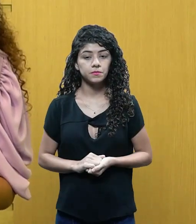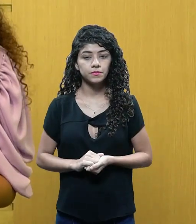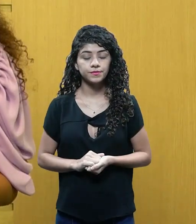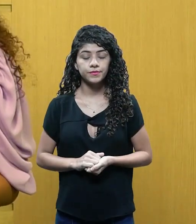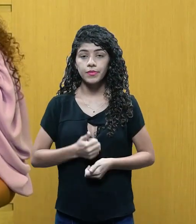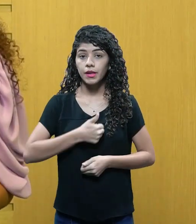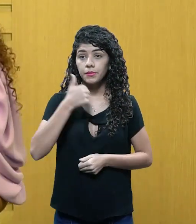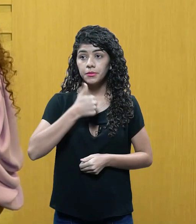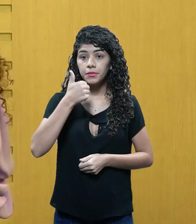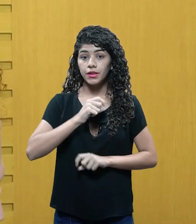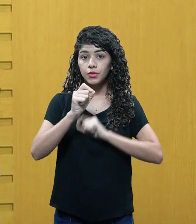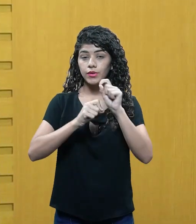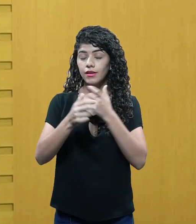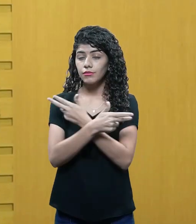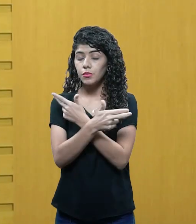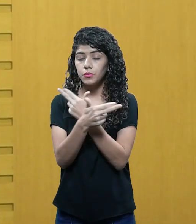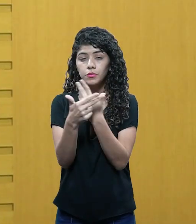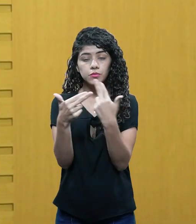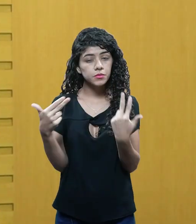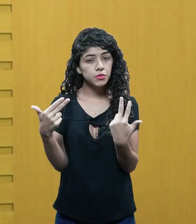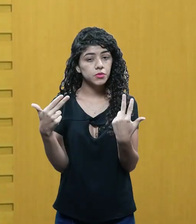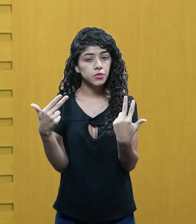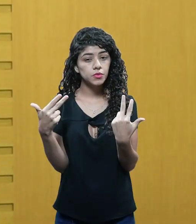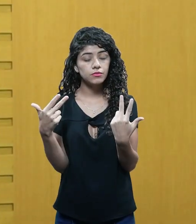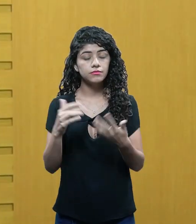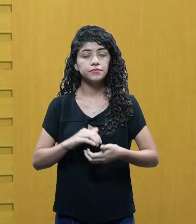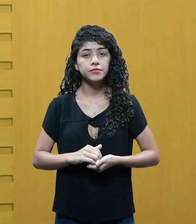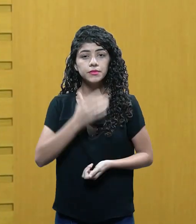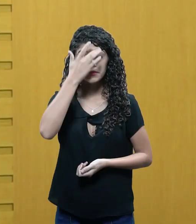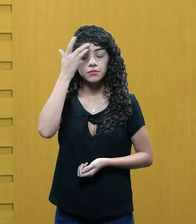formatação. Primeira coisa que muita gente